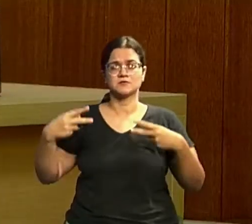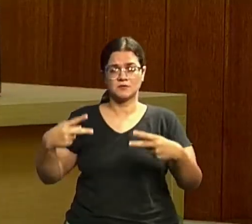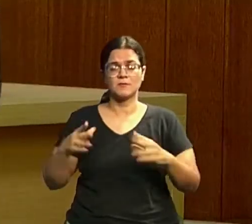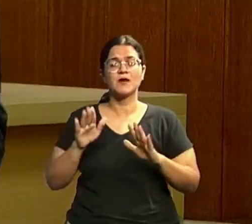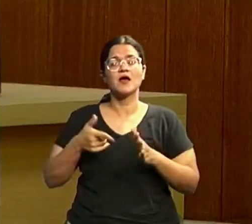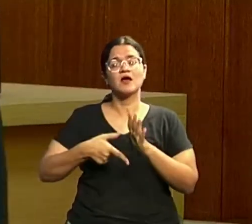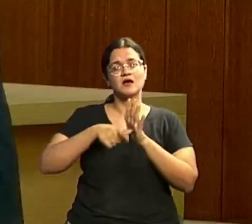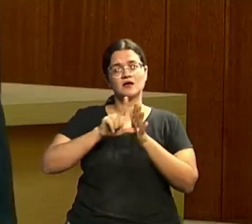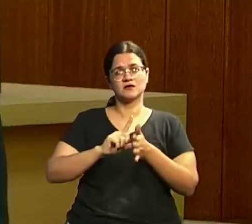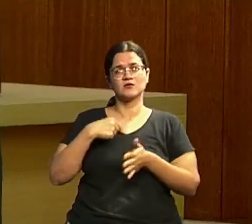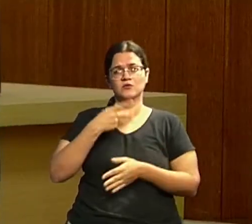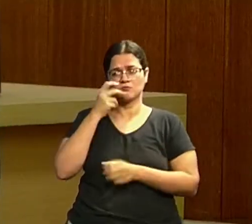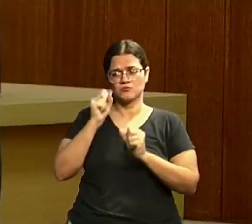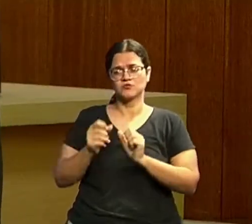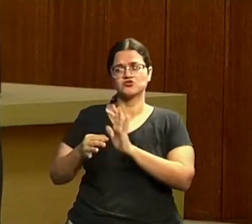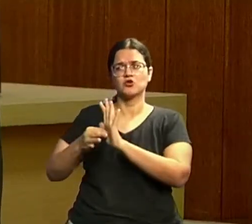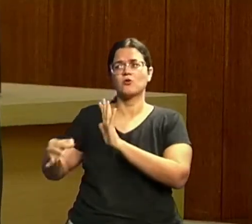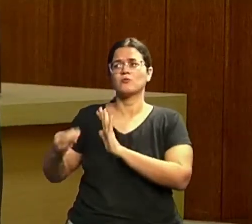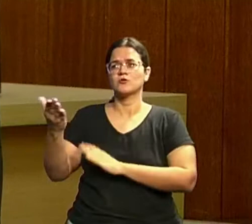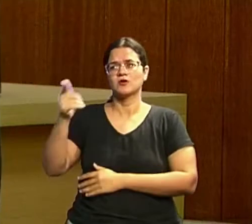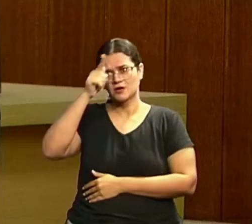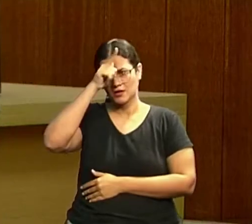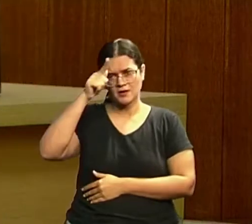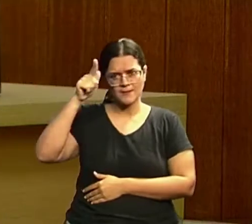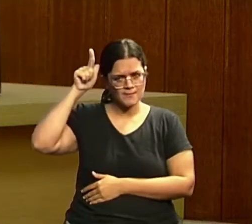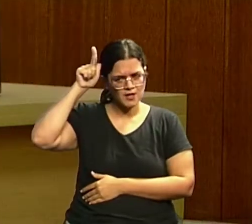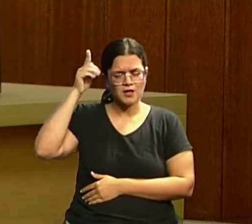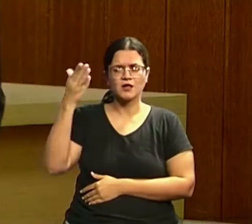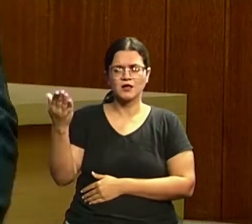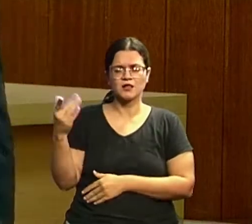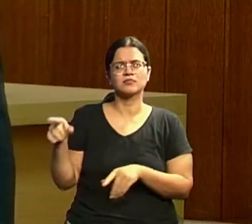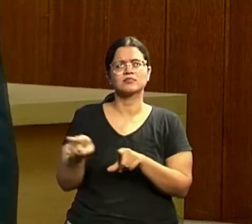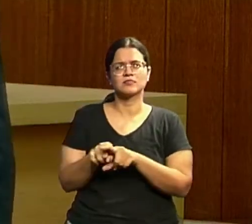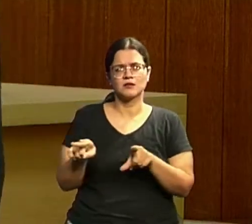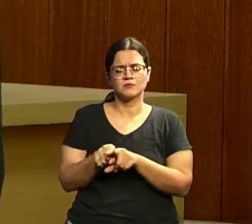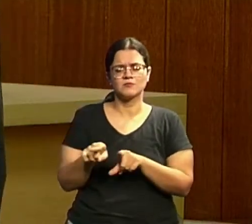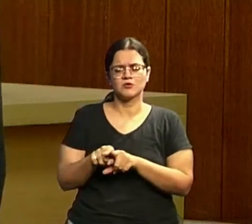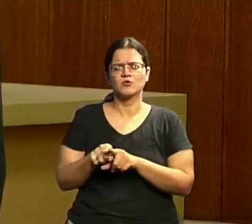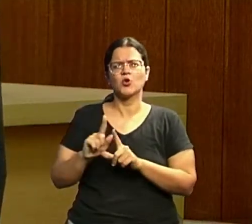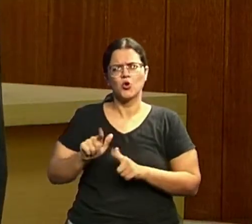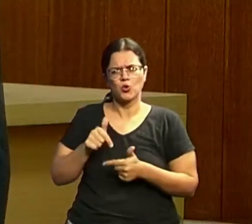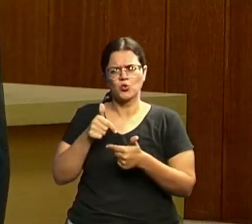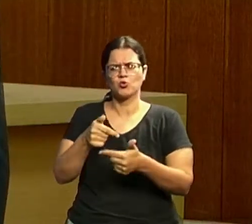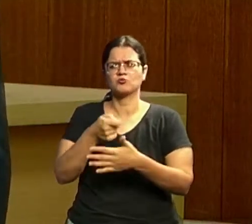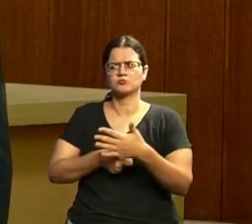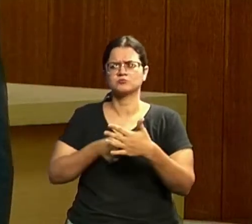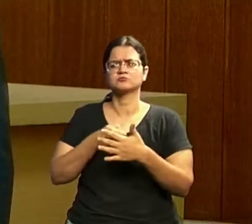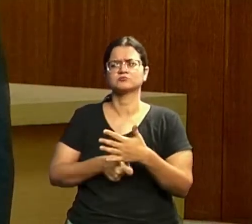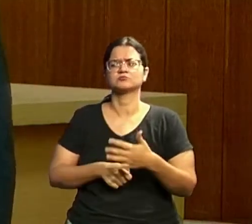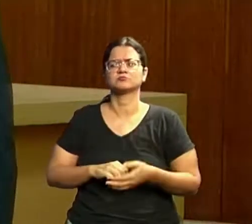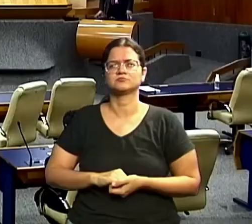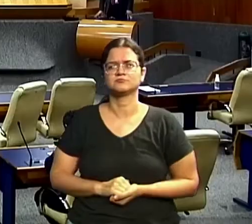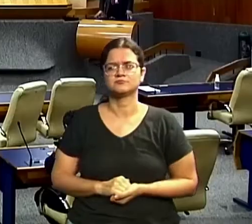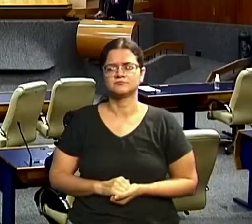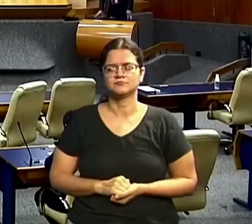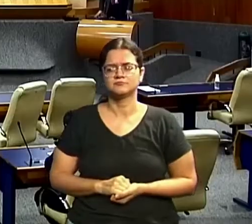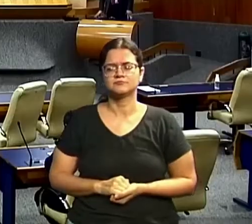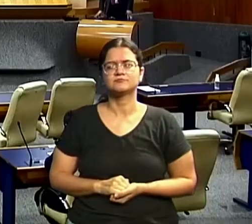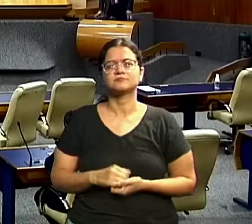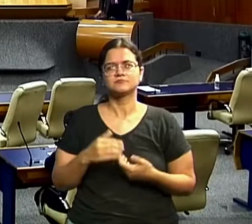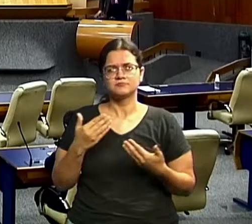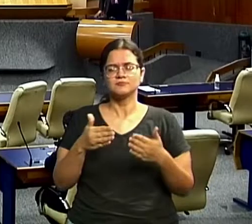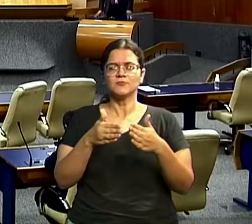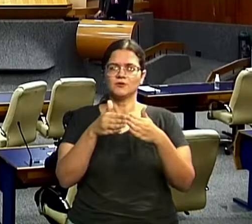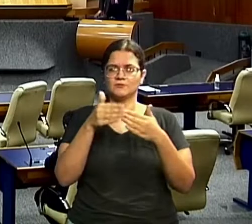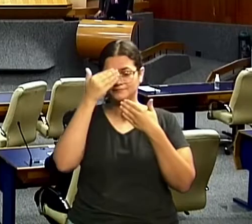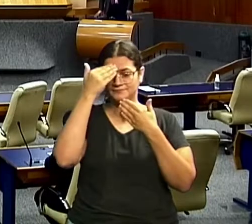Mas antes disso, eu quero passar uma parte à nova vereadora Gabriela Rodar, que também votou contra esse projeto. Muito obrigada pela